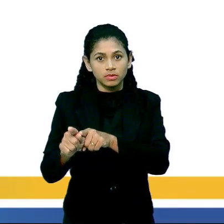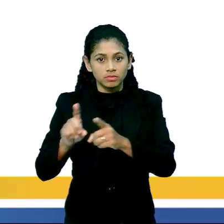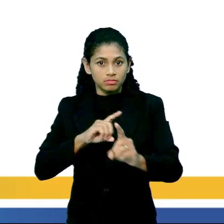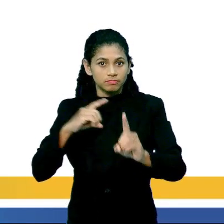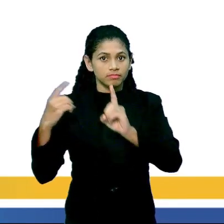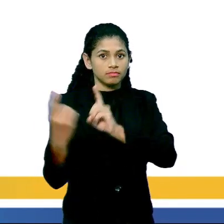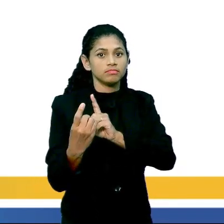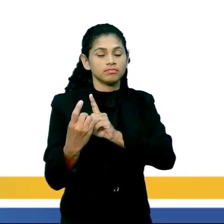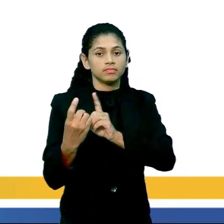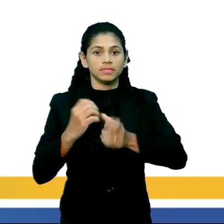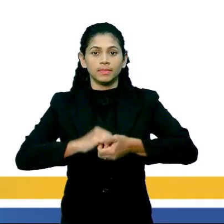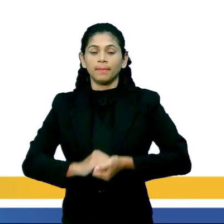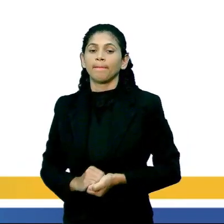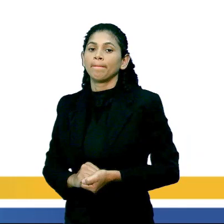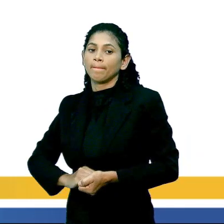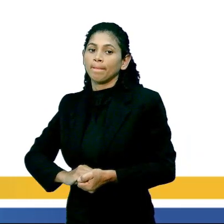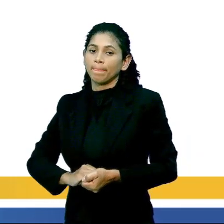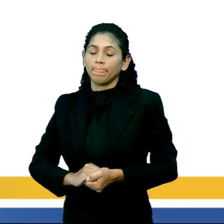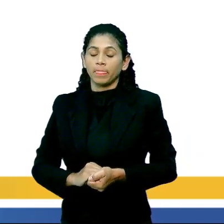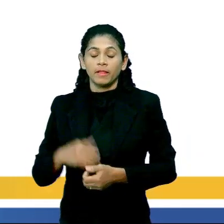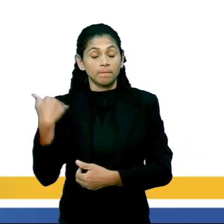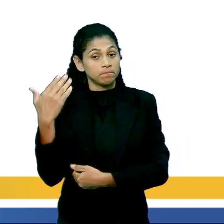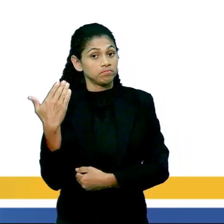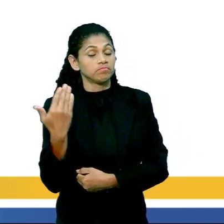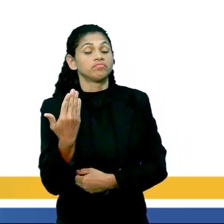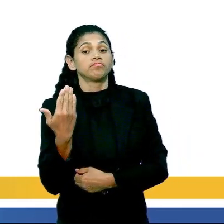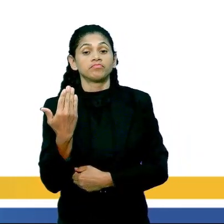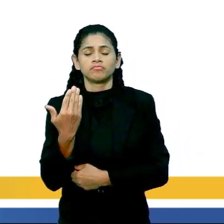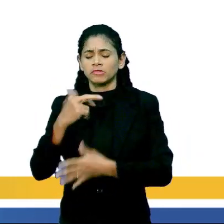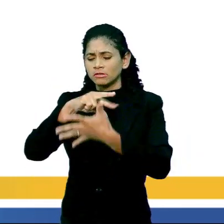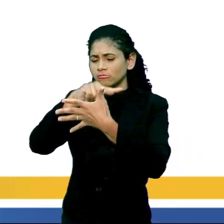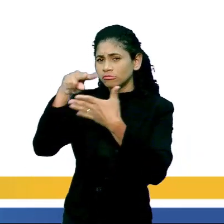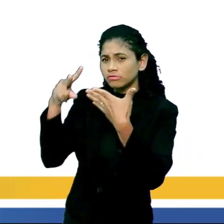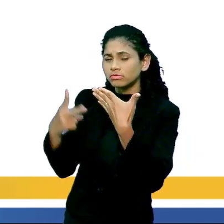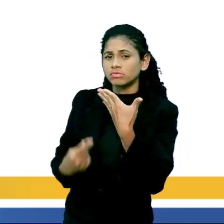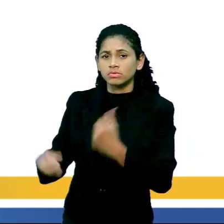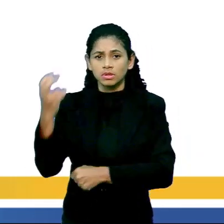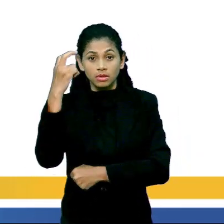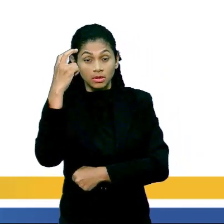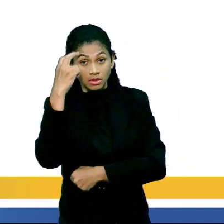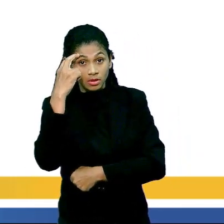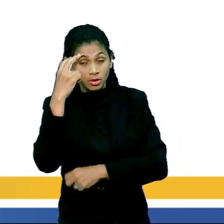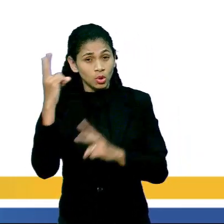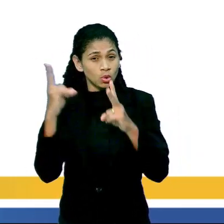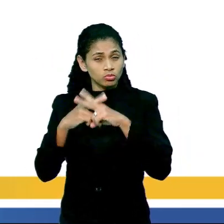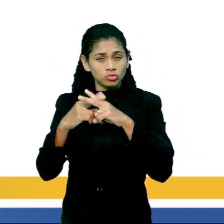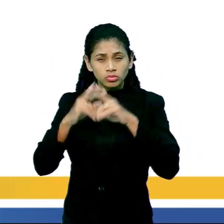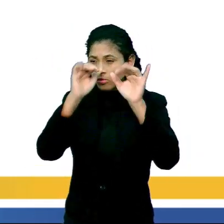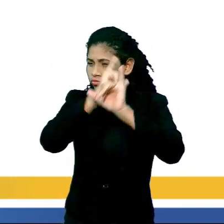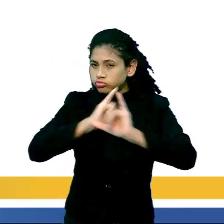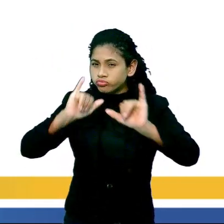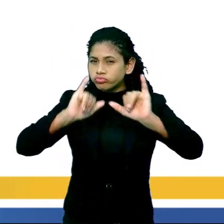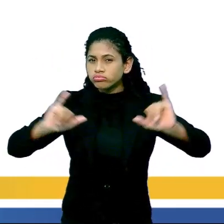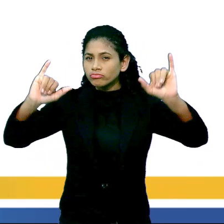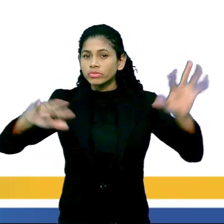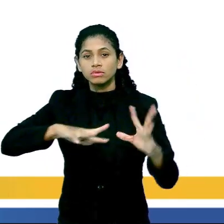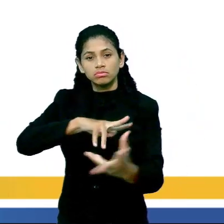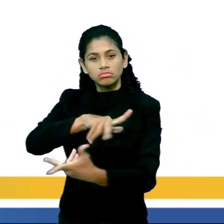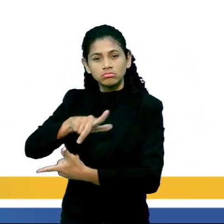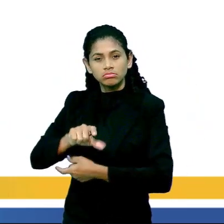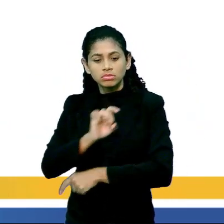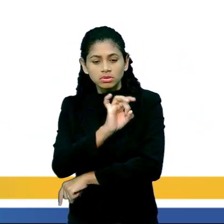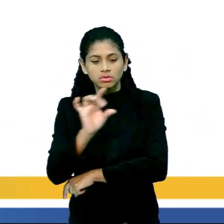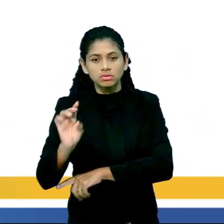segue. Além disso, devido à diversidade cultural, as lutas se espalharam pelo mundo e cada povo